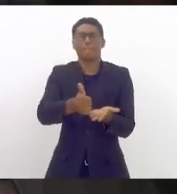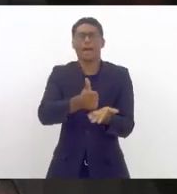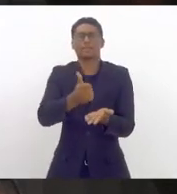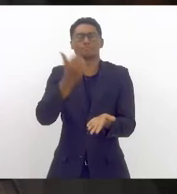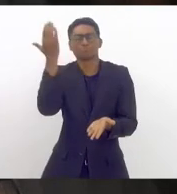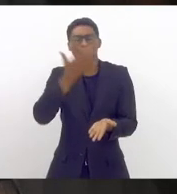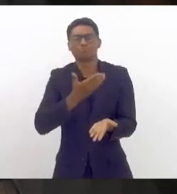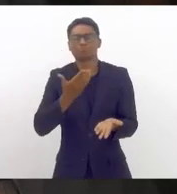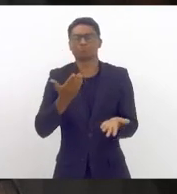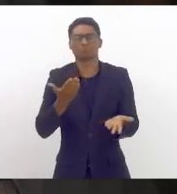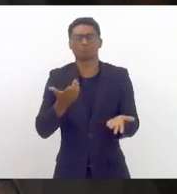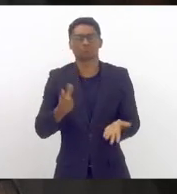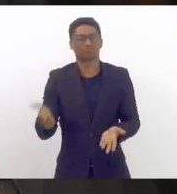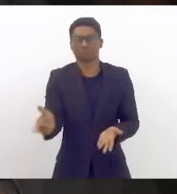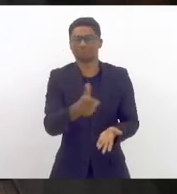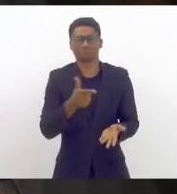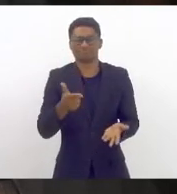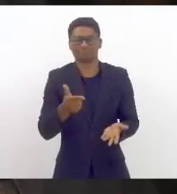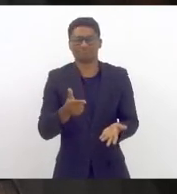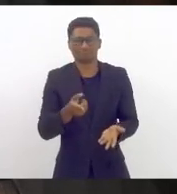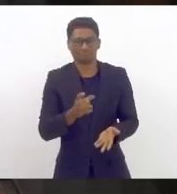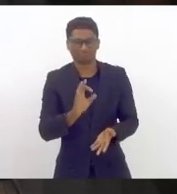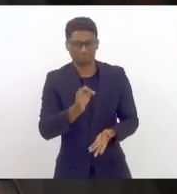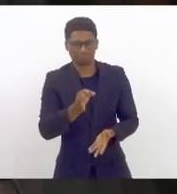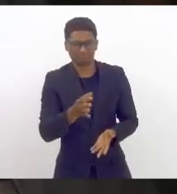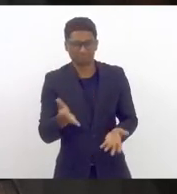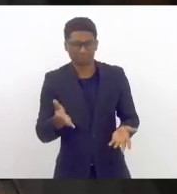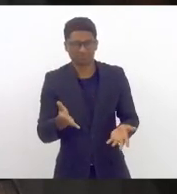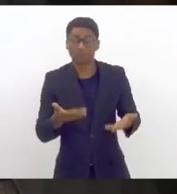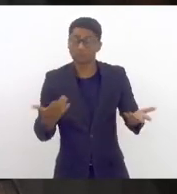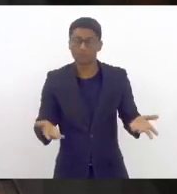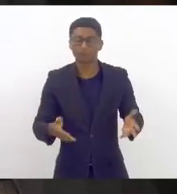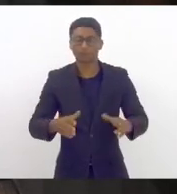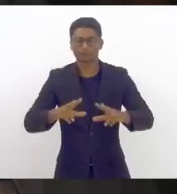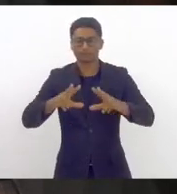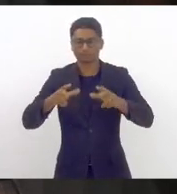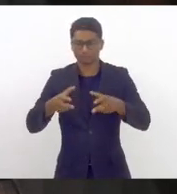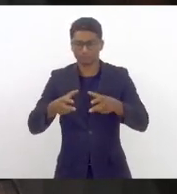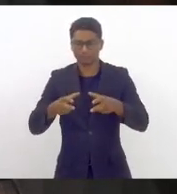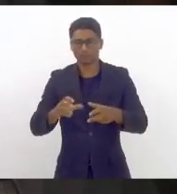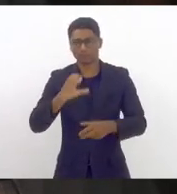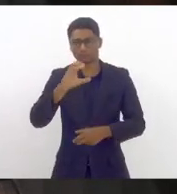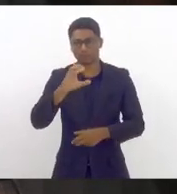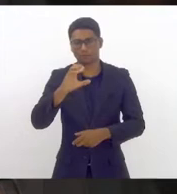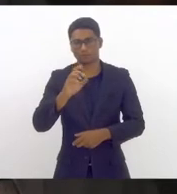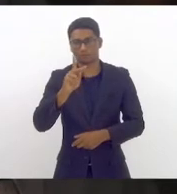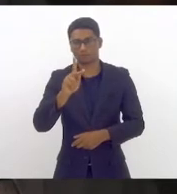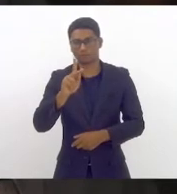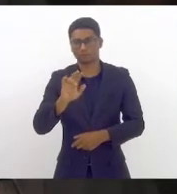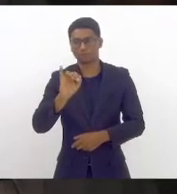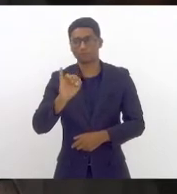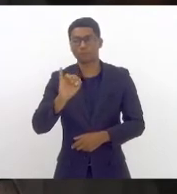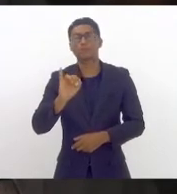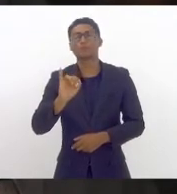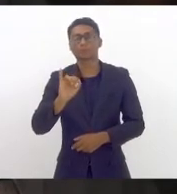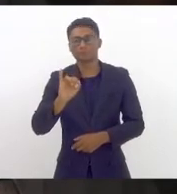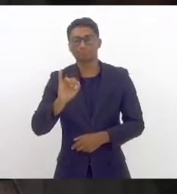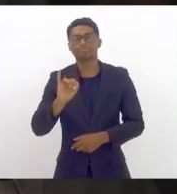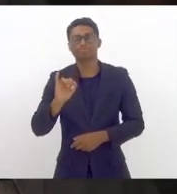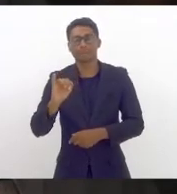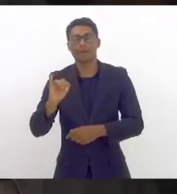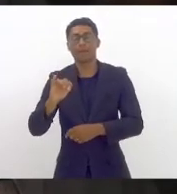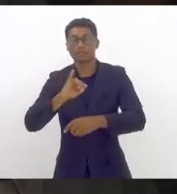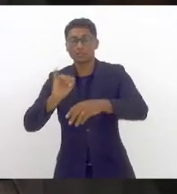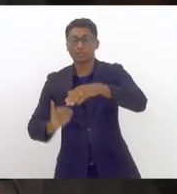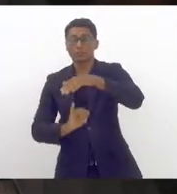em fatos concretos e essa CPI teve o auxílio de muitas